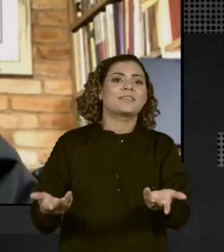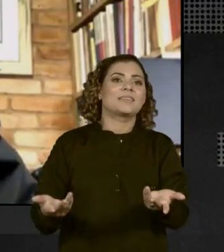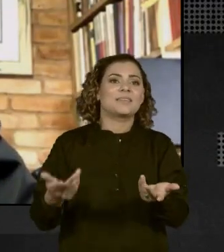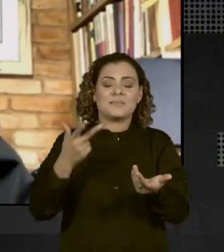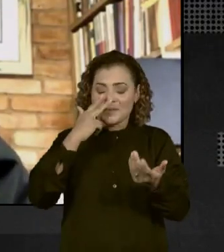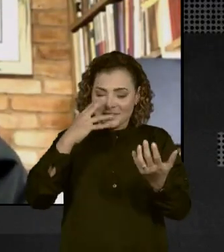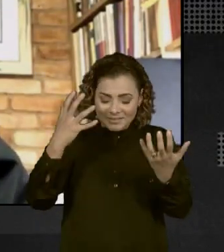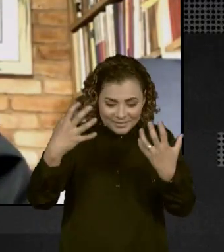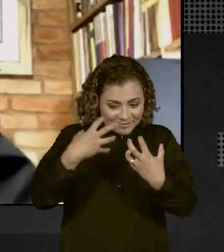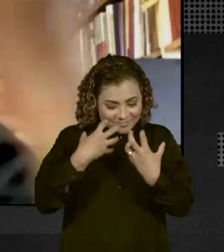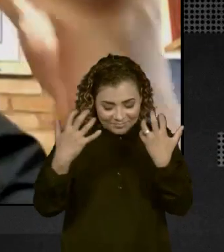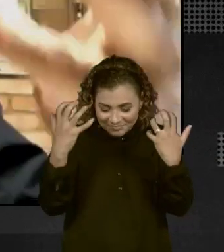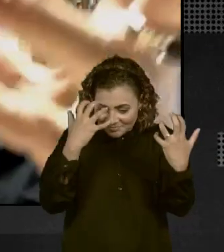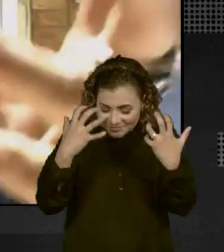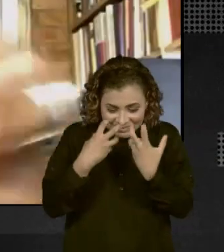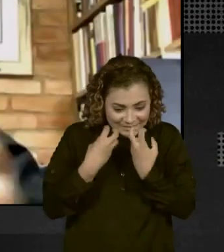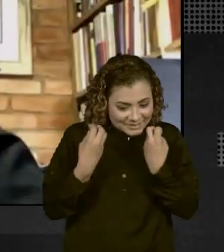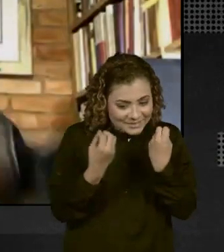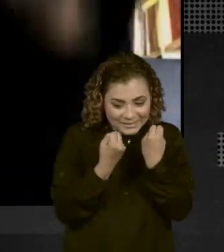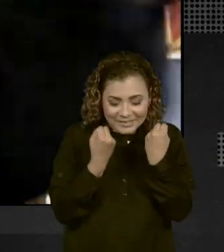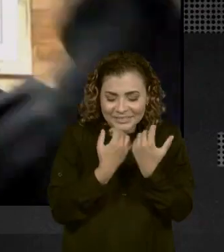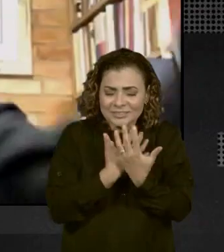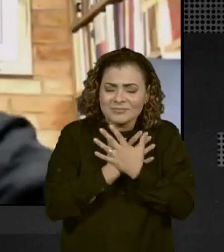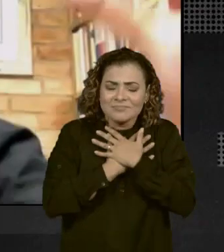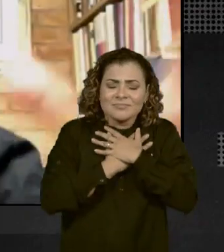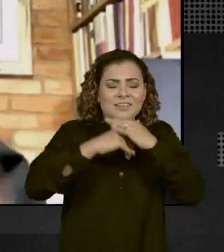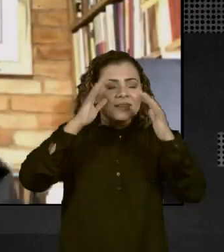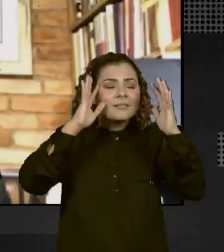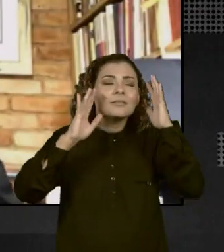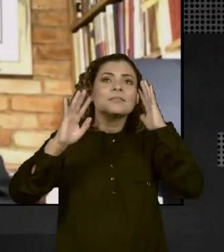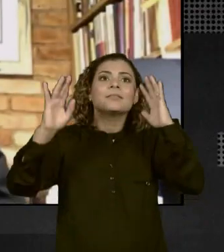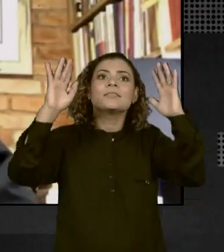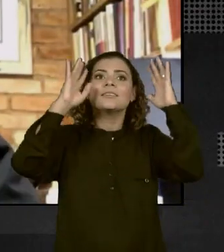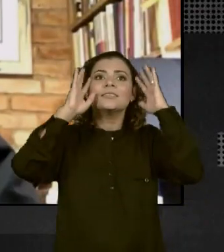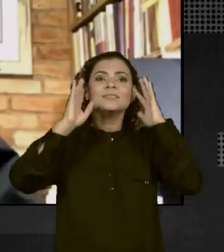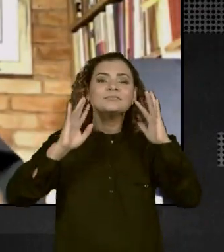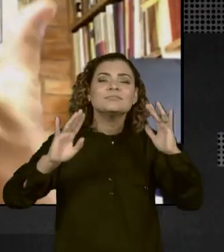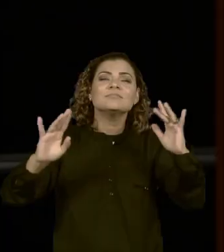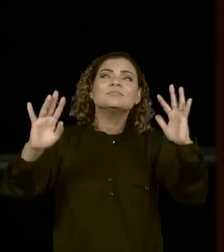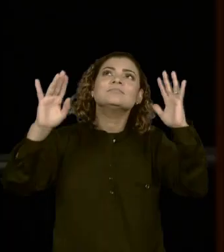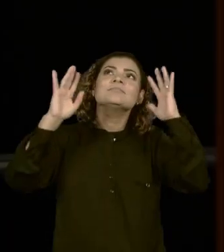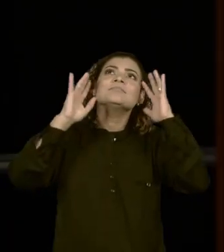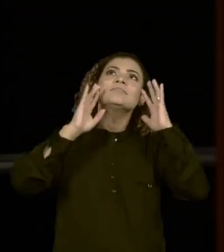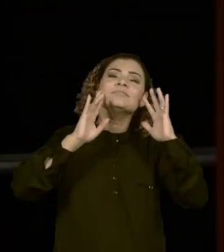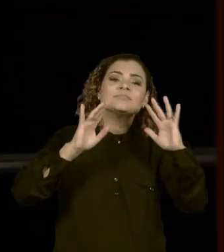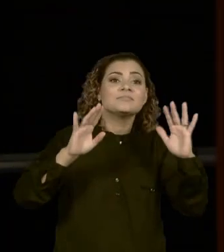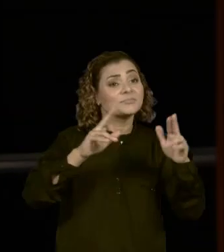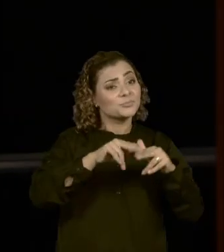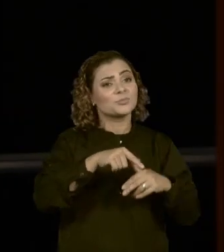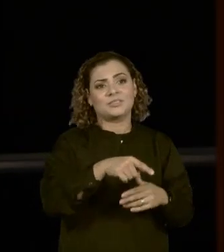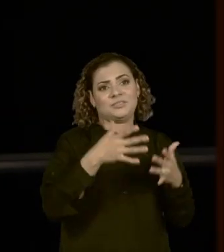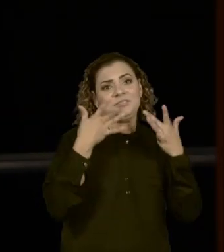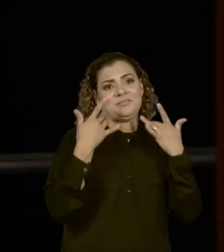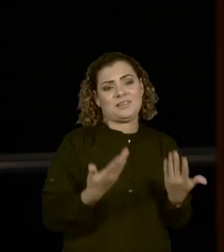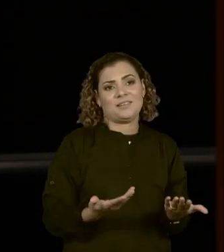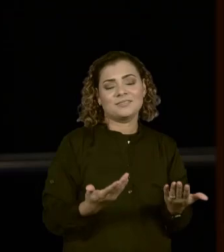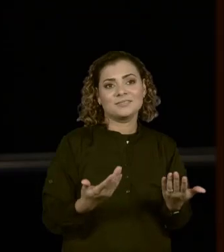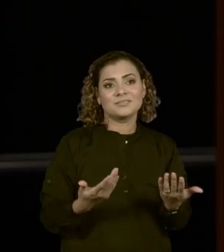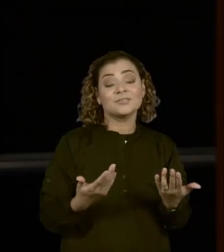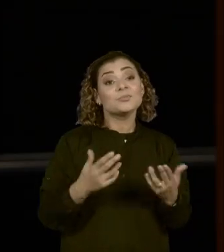do teatro, mas você pode, uma hora, começar a rememorar aquelas que ficaram, são as melhores, aquelas que